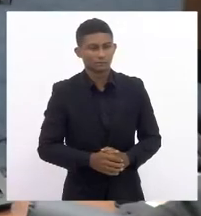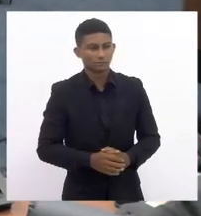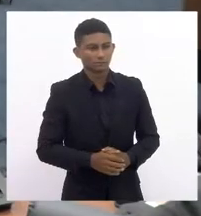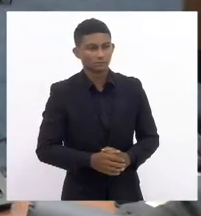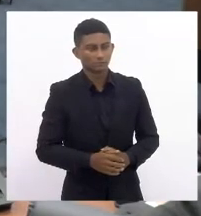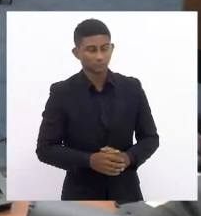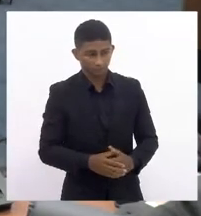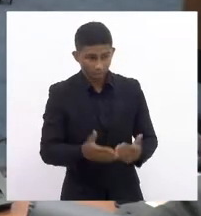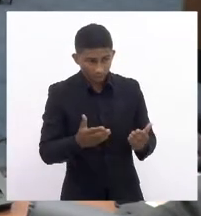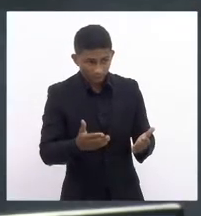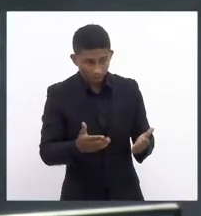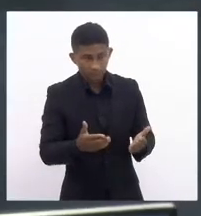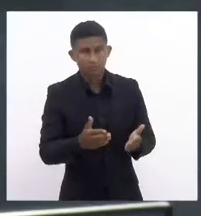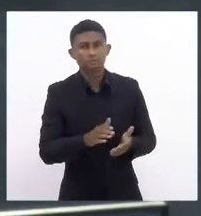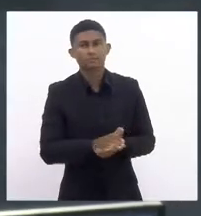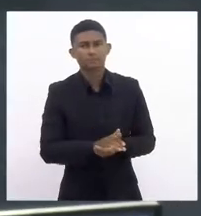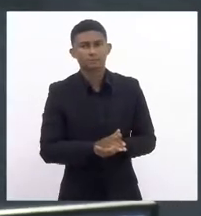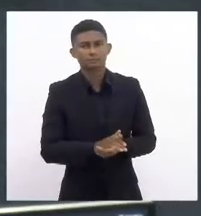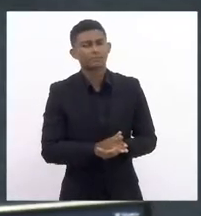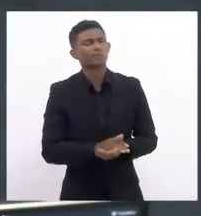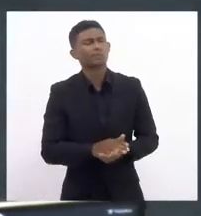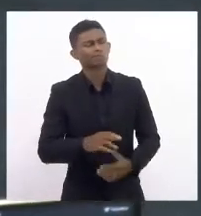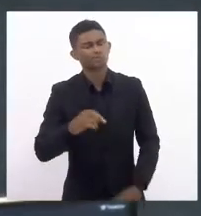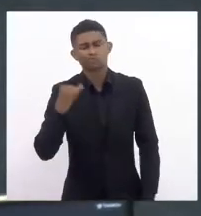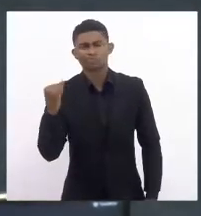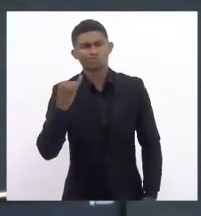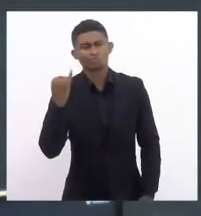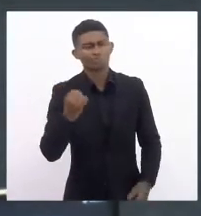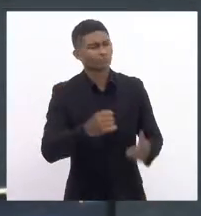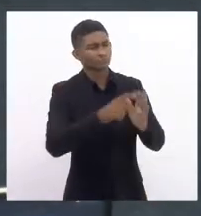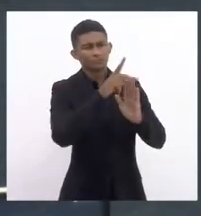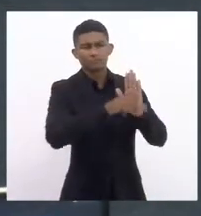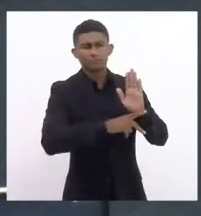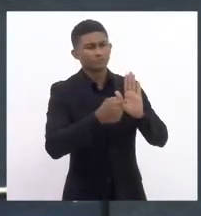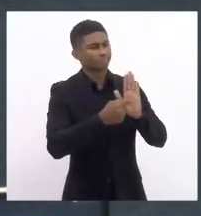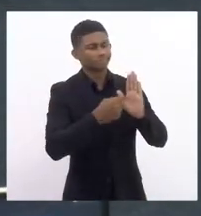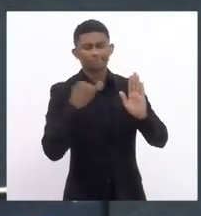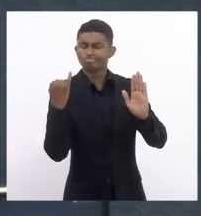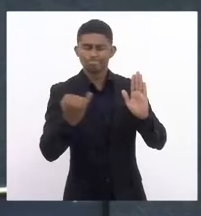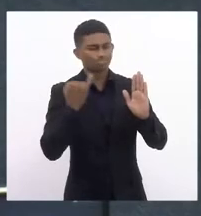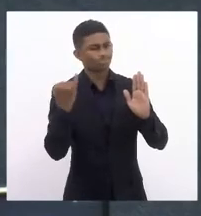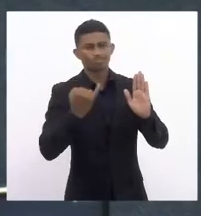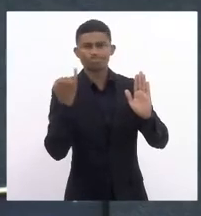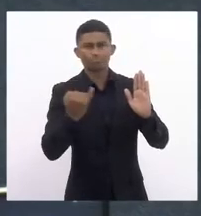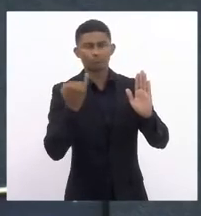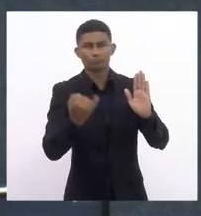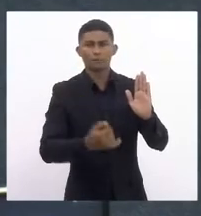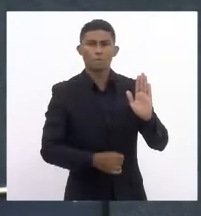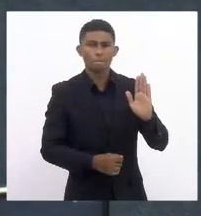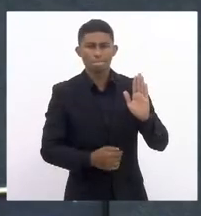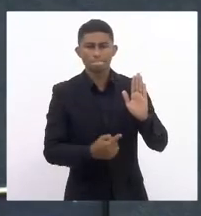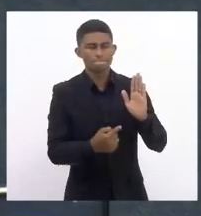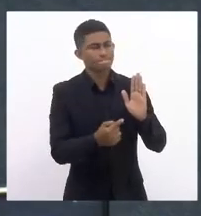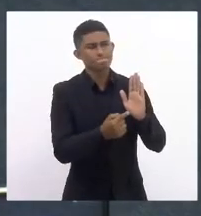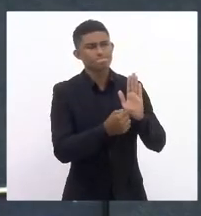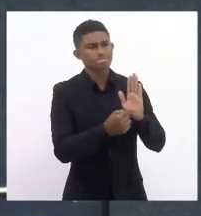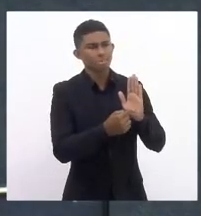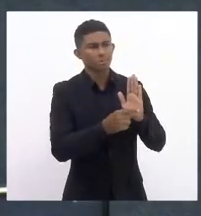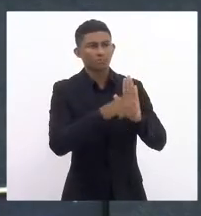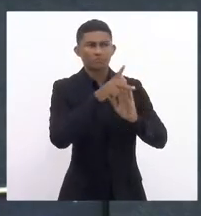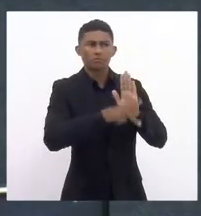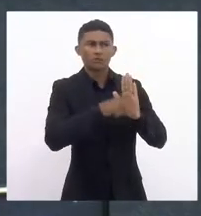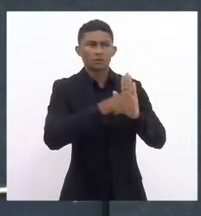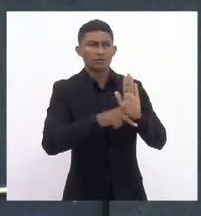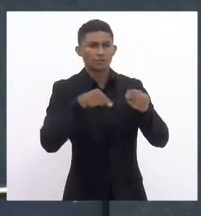Senhor presidente, é de grande relevância esse projeto. Todos que tratam, né? Todos os projetos que tratam